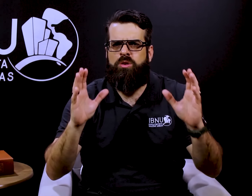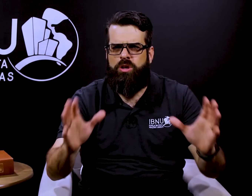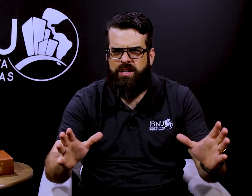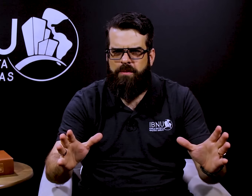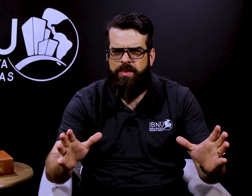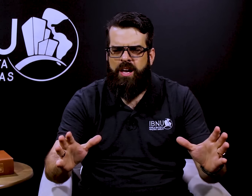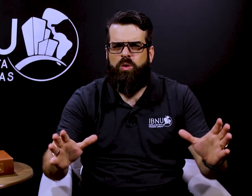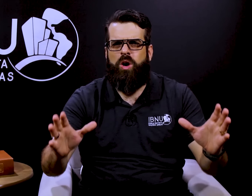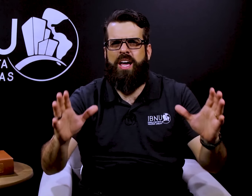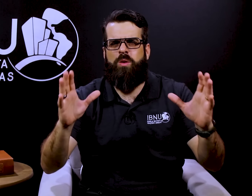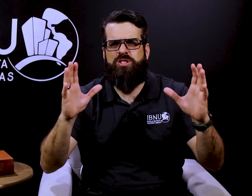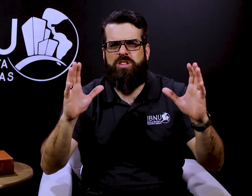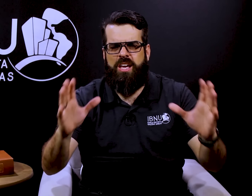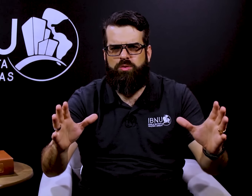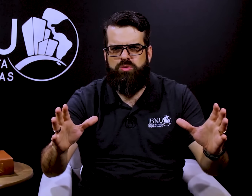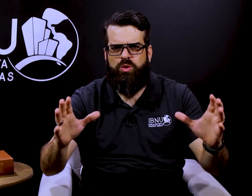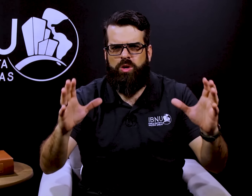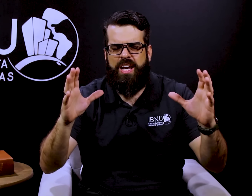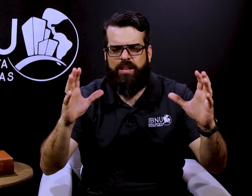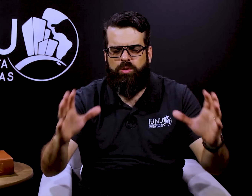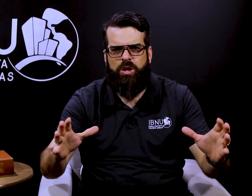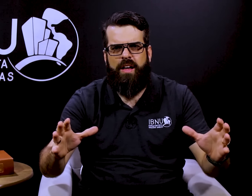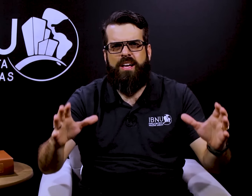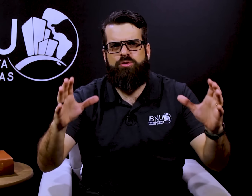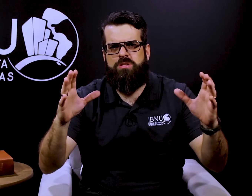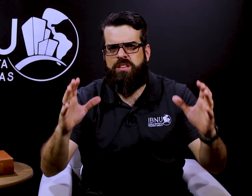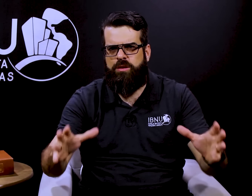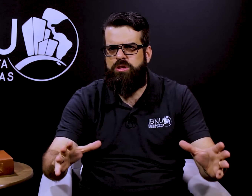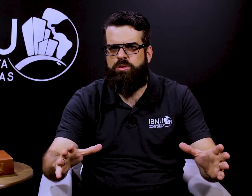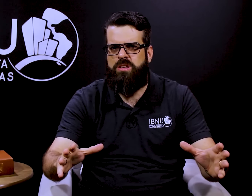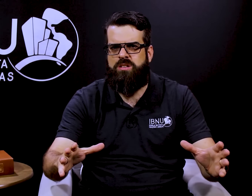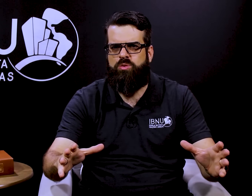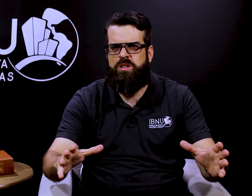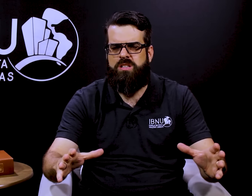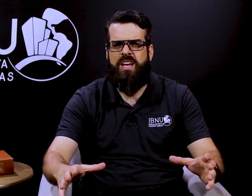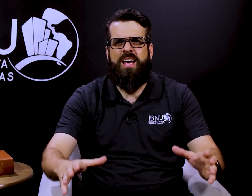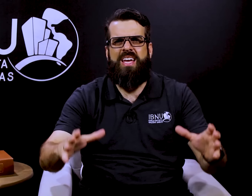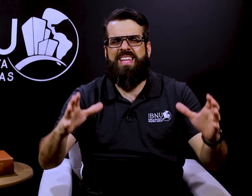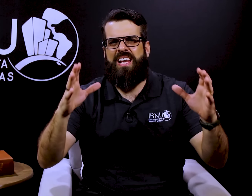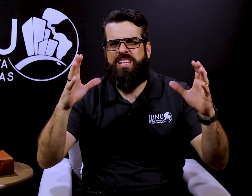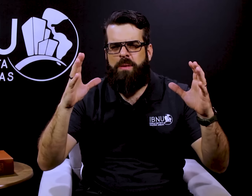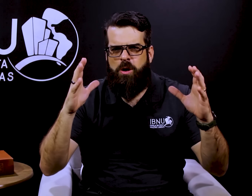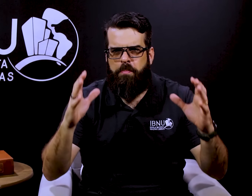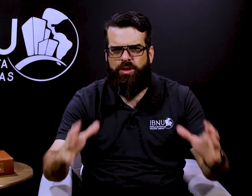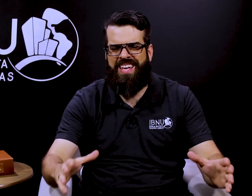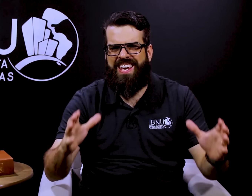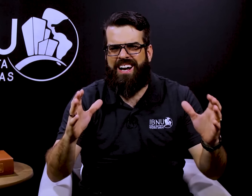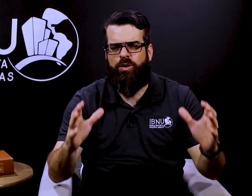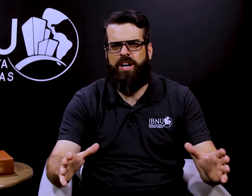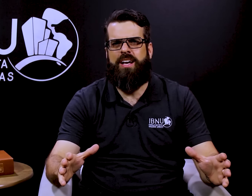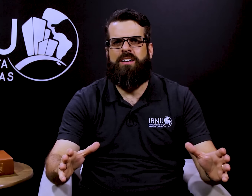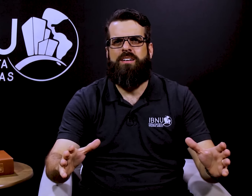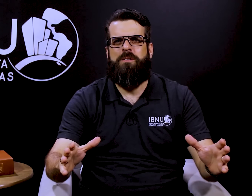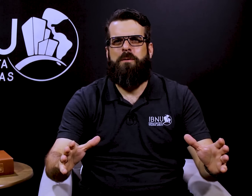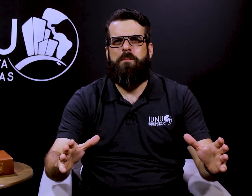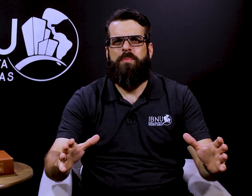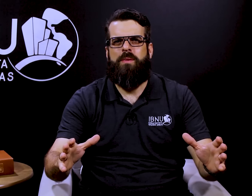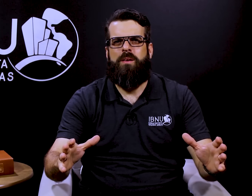do Senhor, o reino é de Deus, o Criador e sustentador de todas as coisas, e dele também é o poder e a